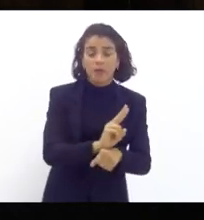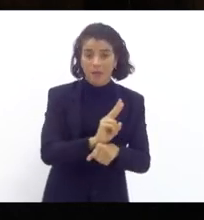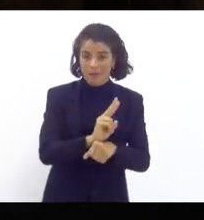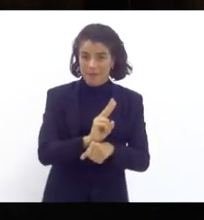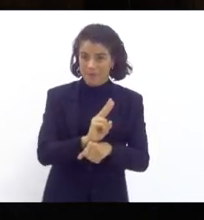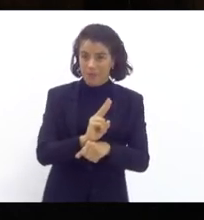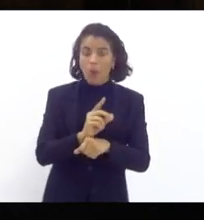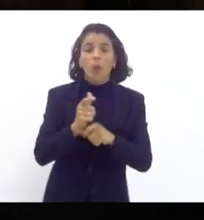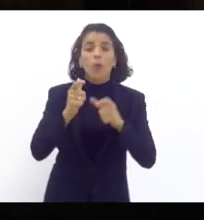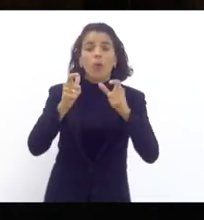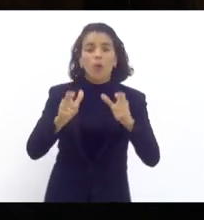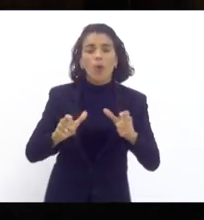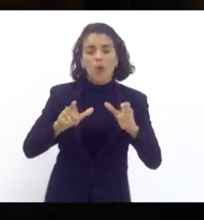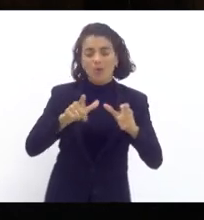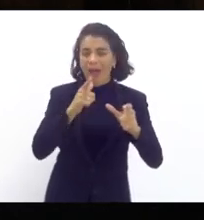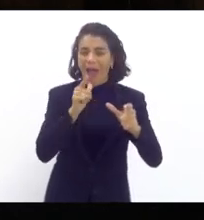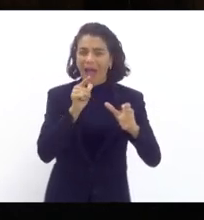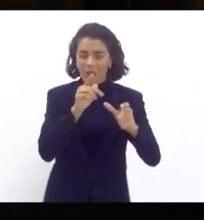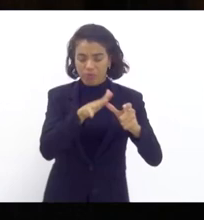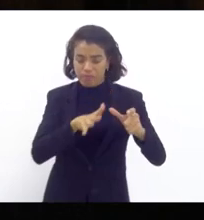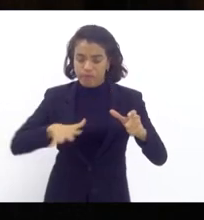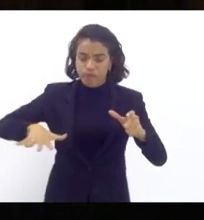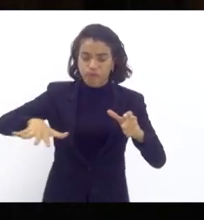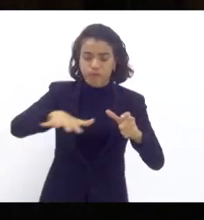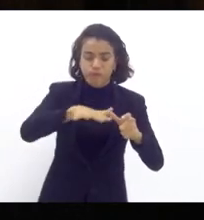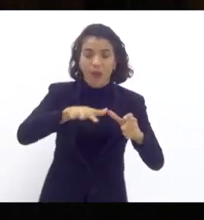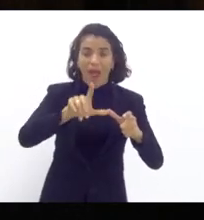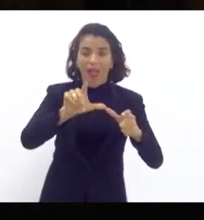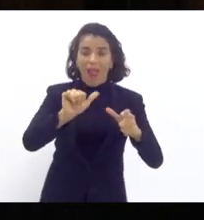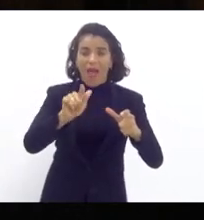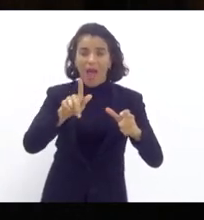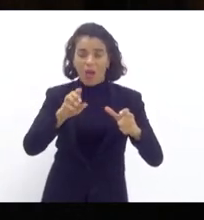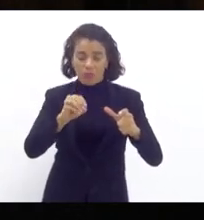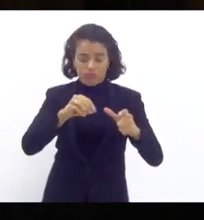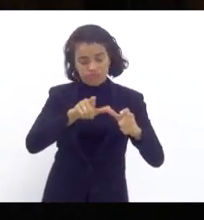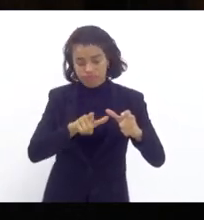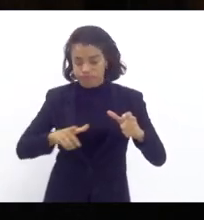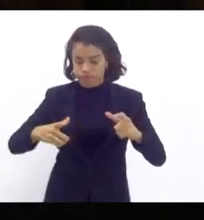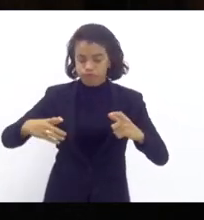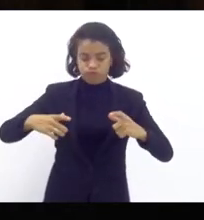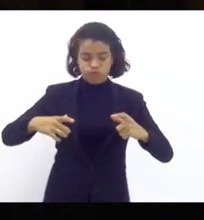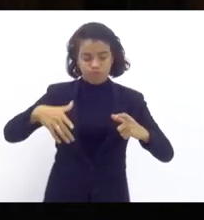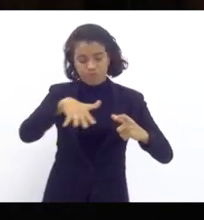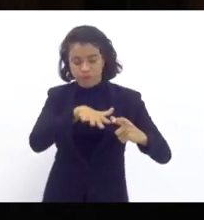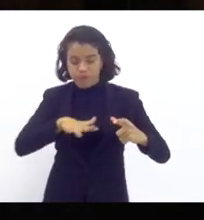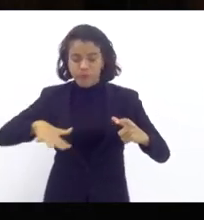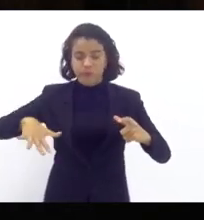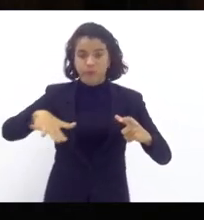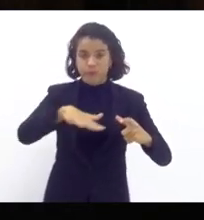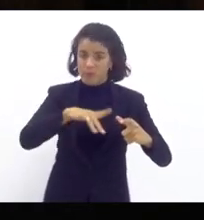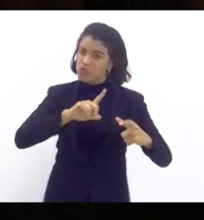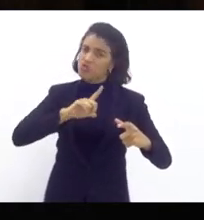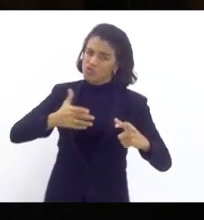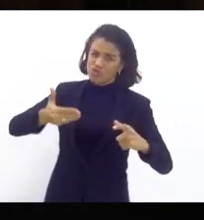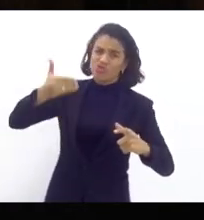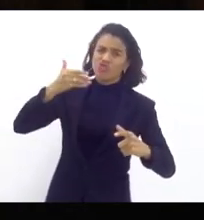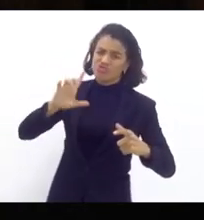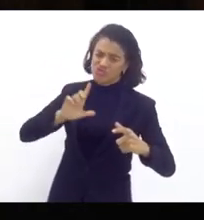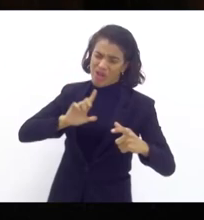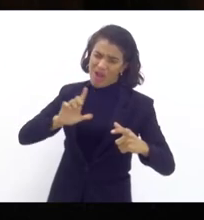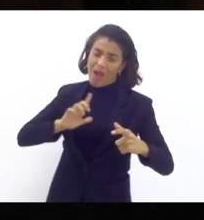o tal lago, né? Lago esse que, para quem não sabe, já existia, mas que estava, naquele momento,